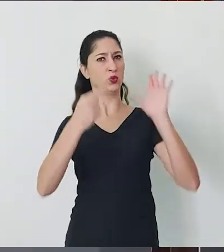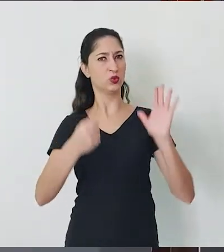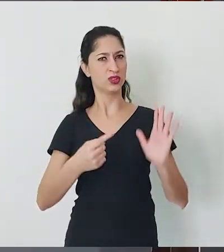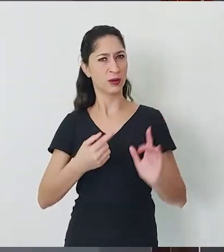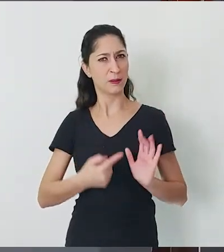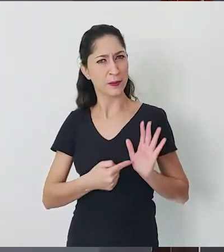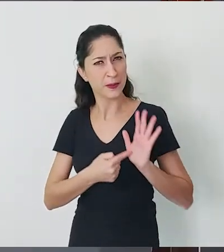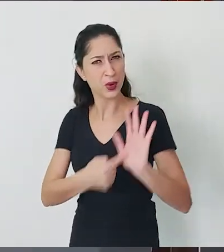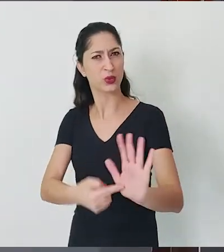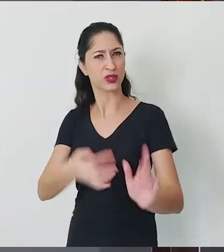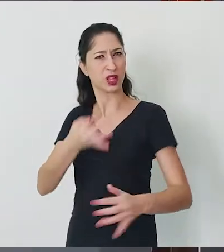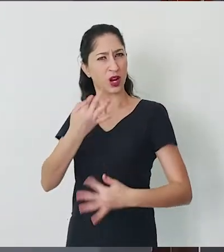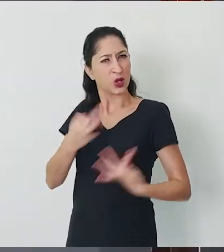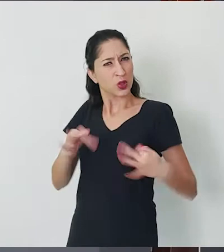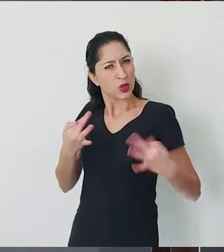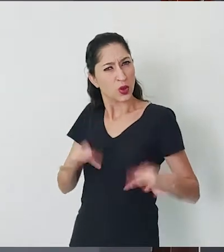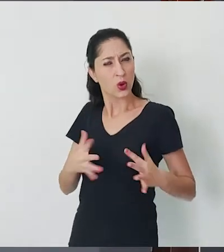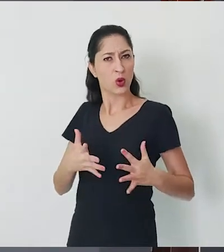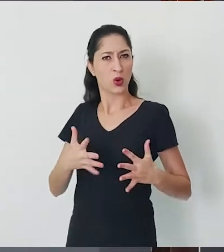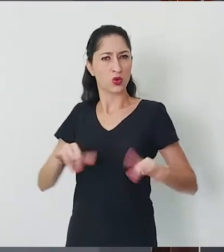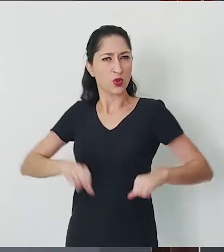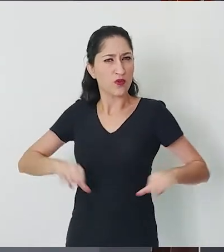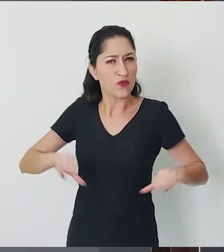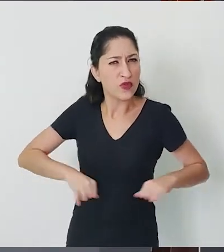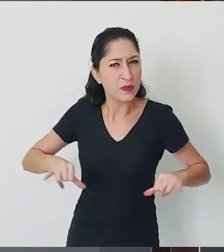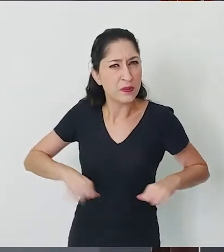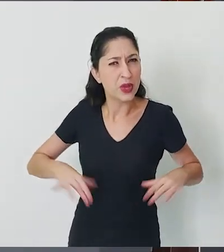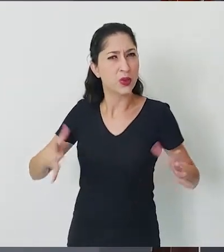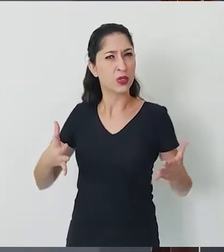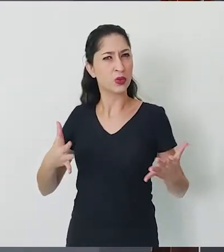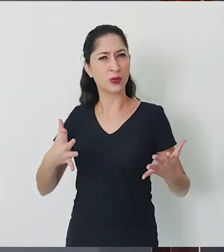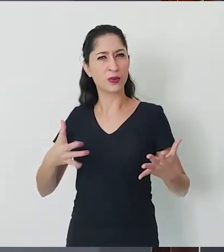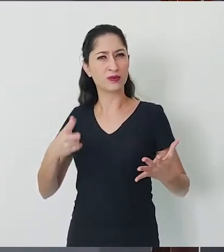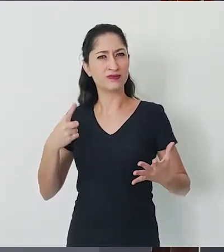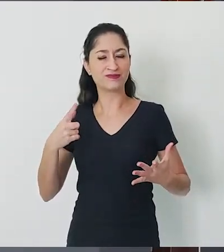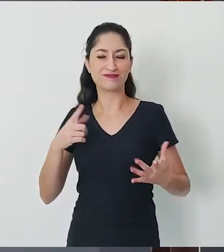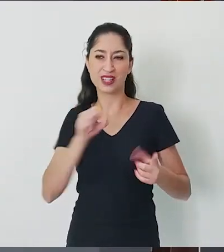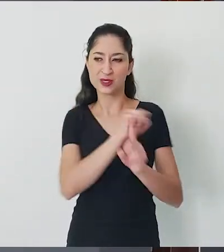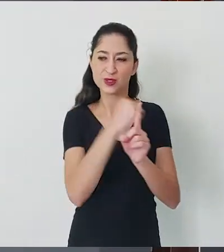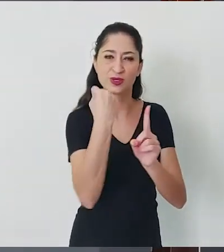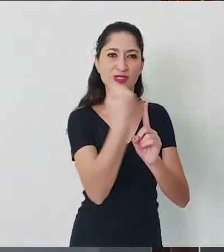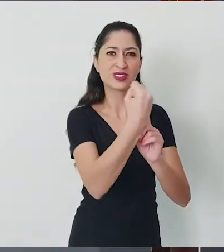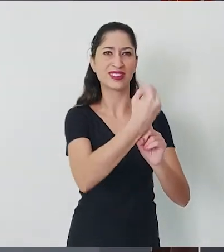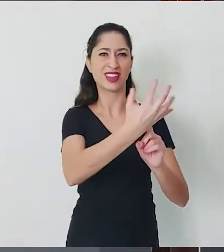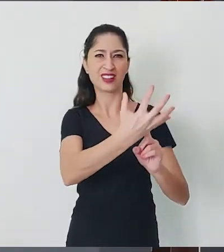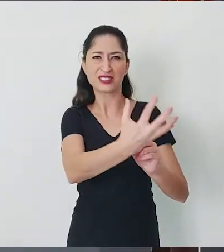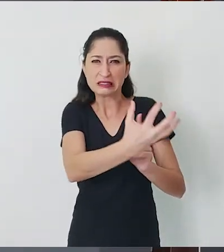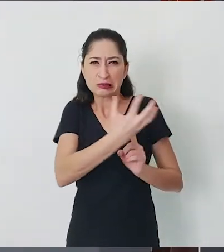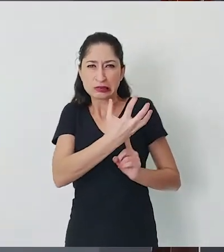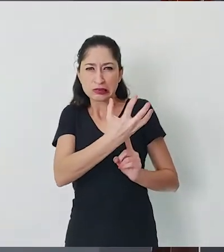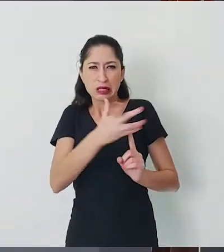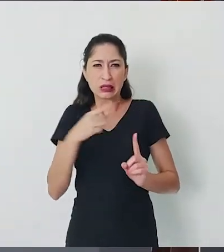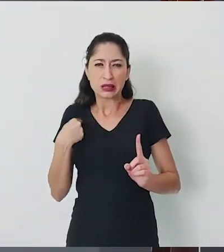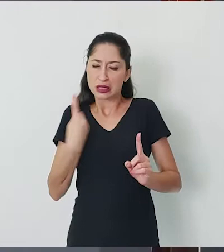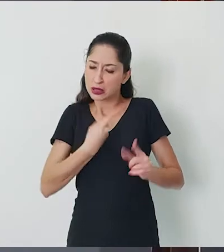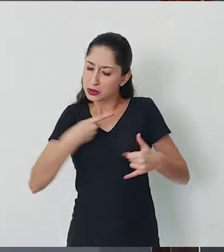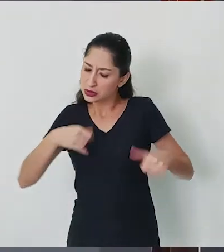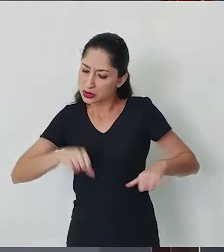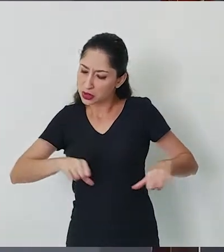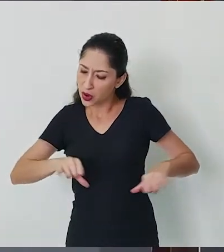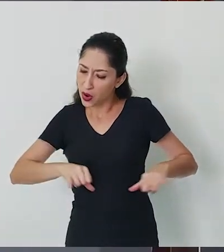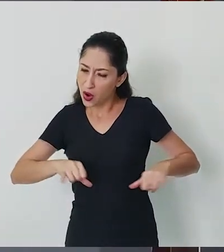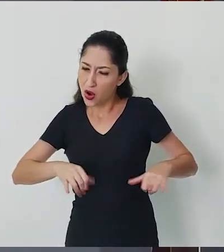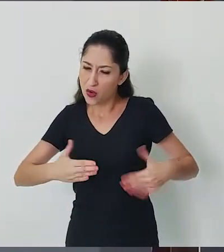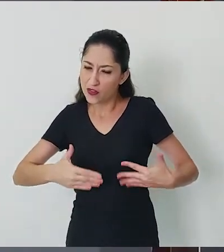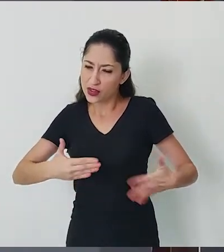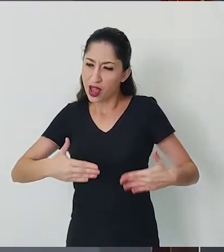vem carregando angústias, dores de uma ferida social aberta que está muito longe de ser